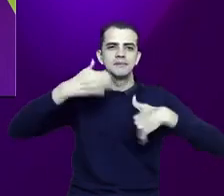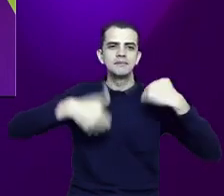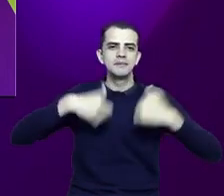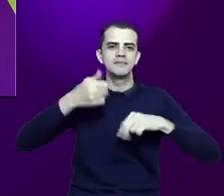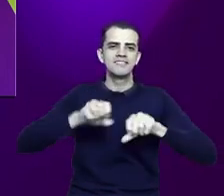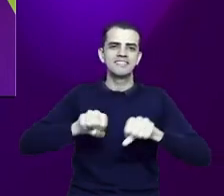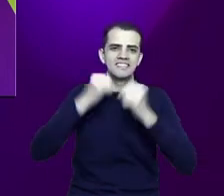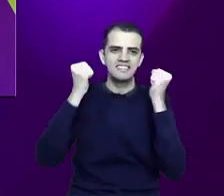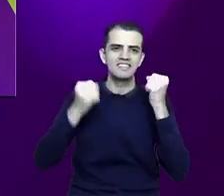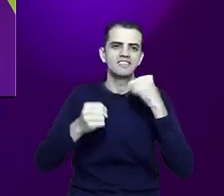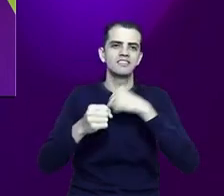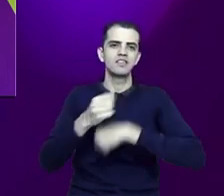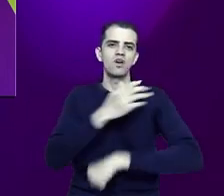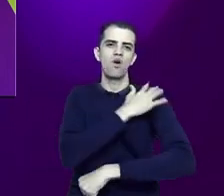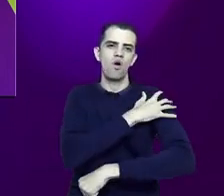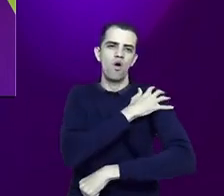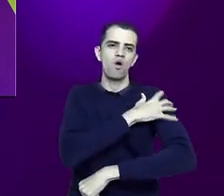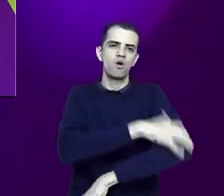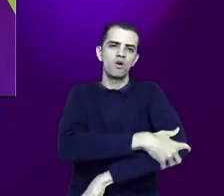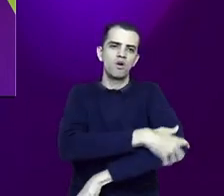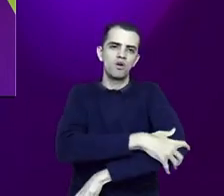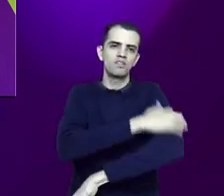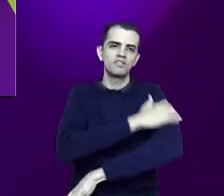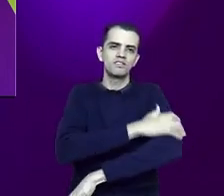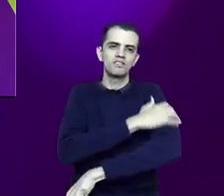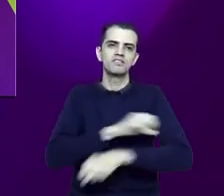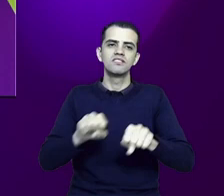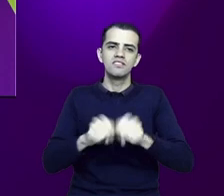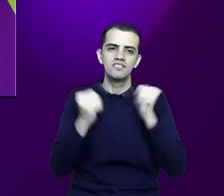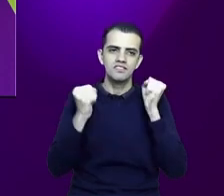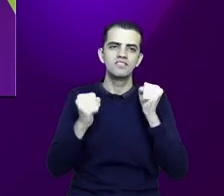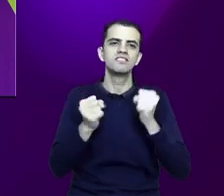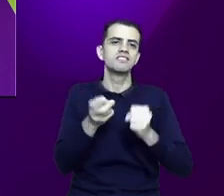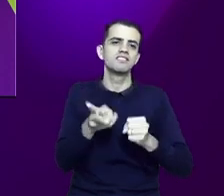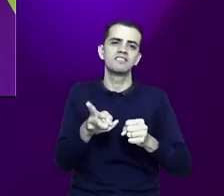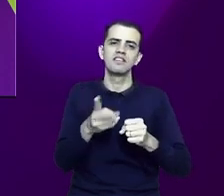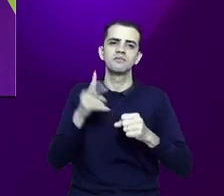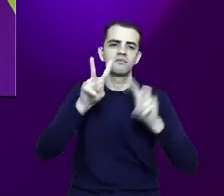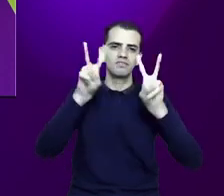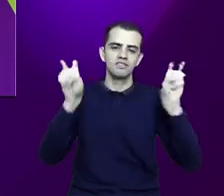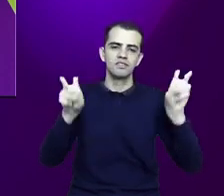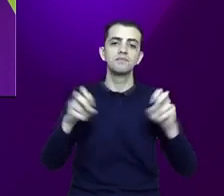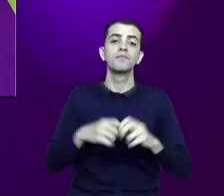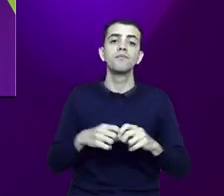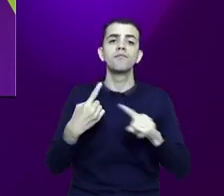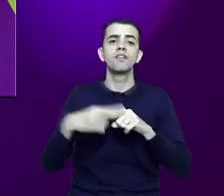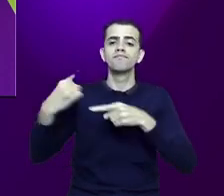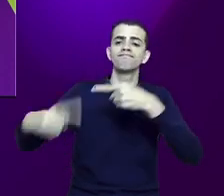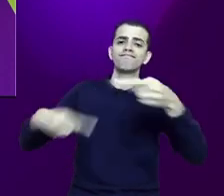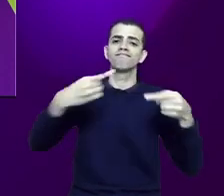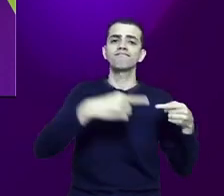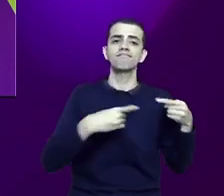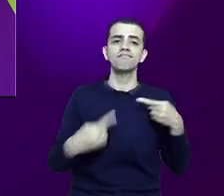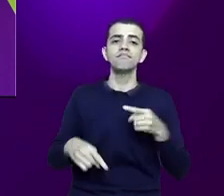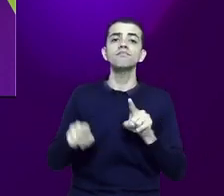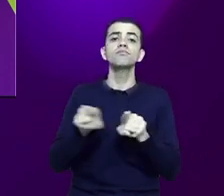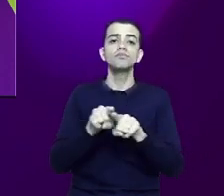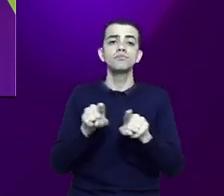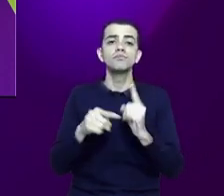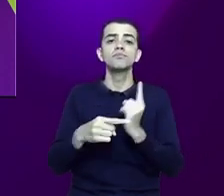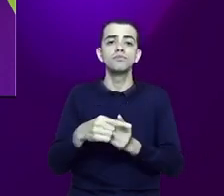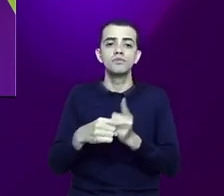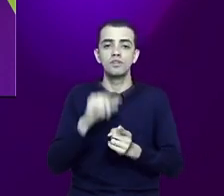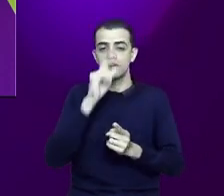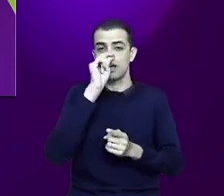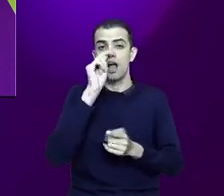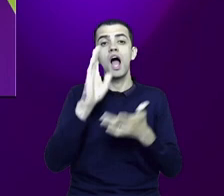extremamente controverso. E ele é controverso com classificações que são consideradas clássicos dentro